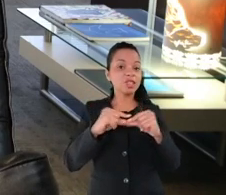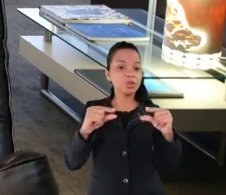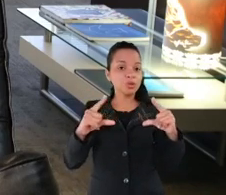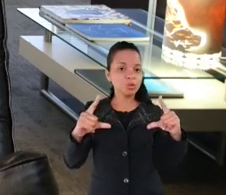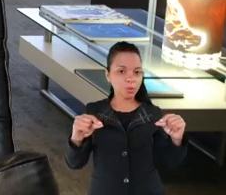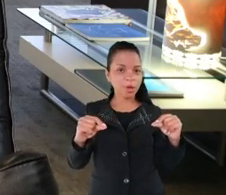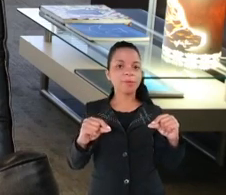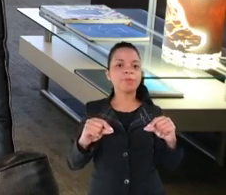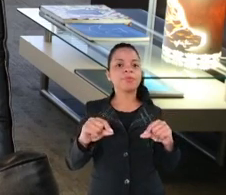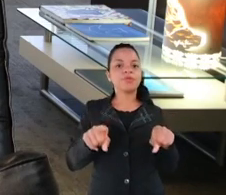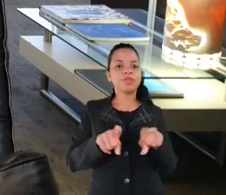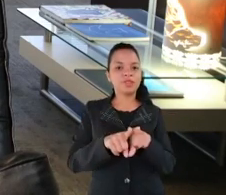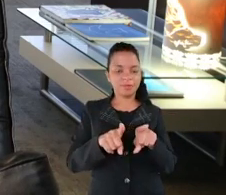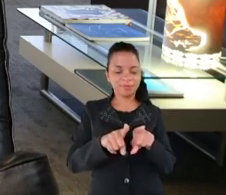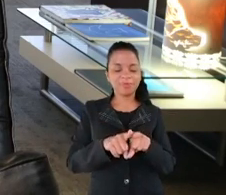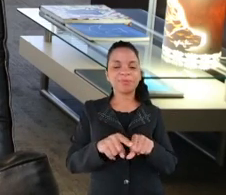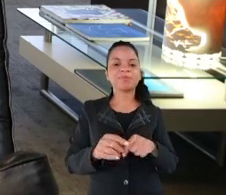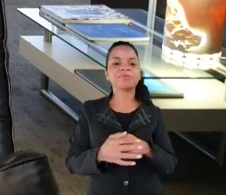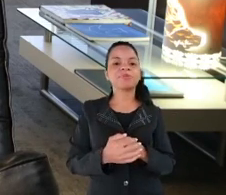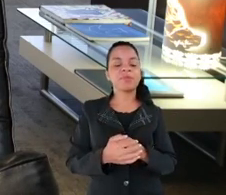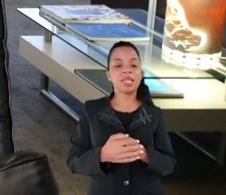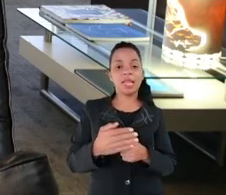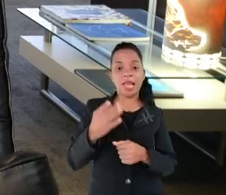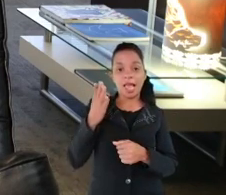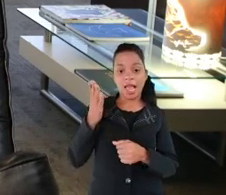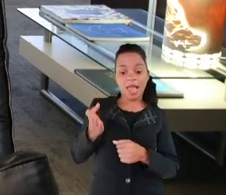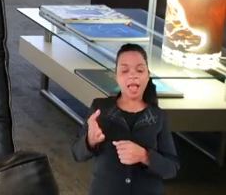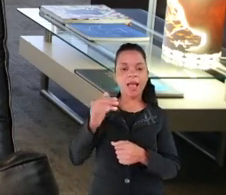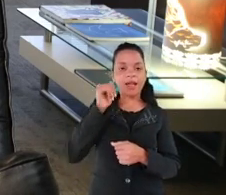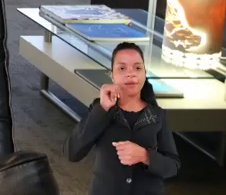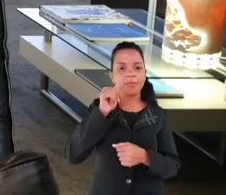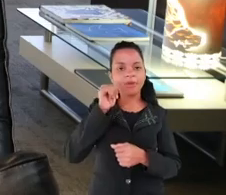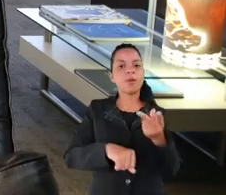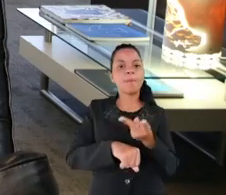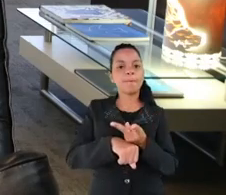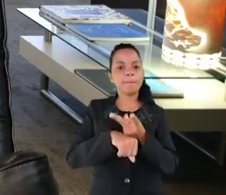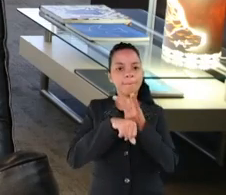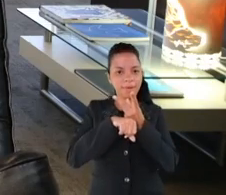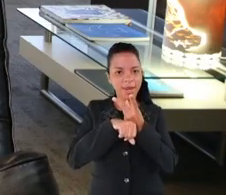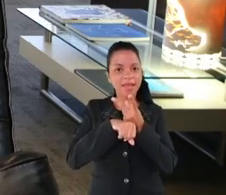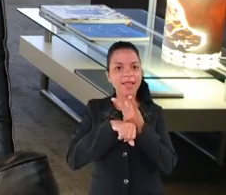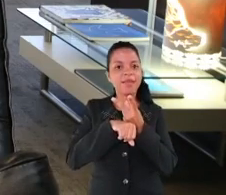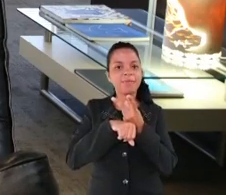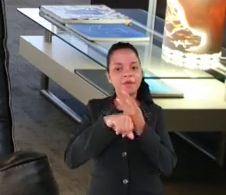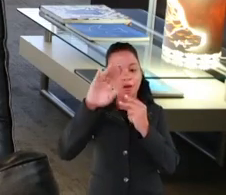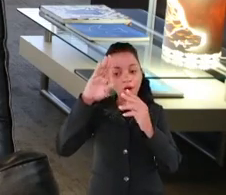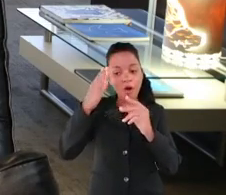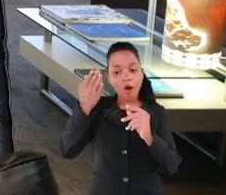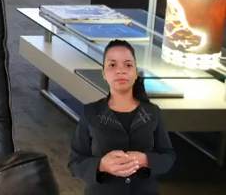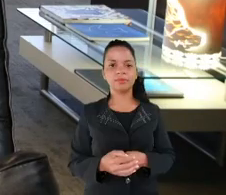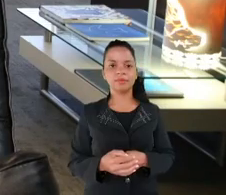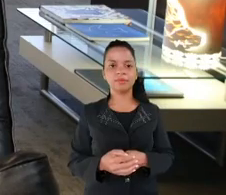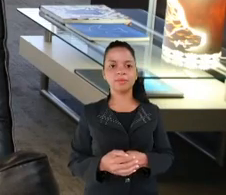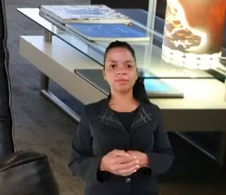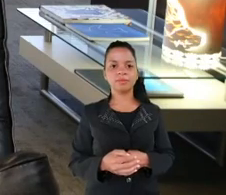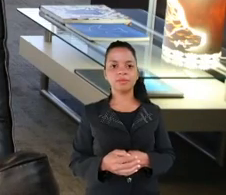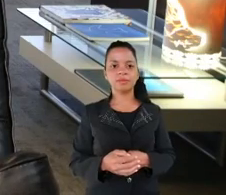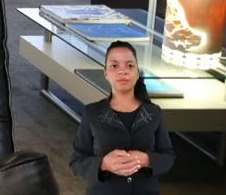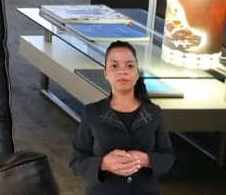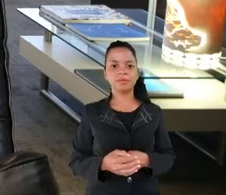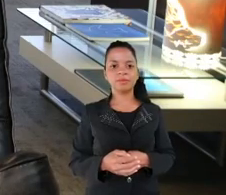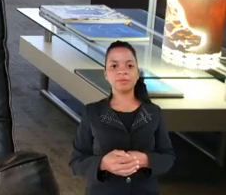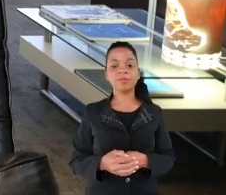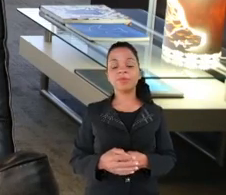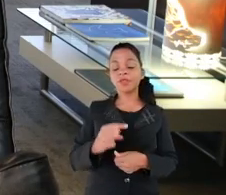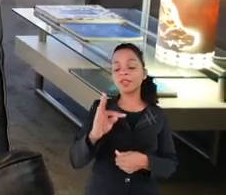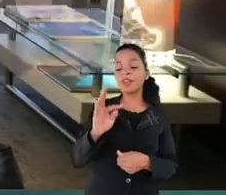em Kyoto, Japão. Fernanda recebeu uma premiação honorífica em Vinhedo pela obra Libertação. Fernanda, você